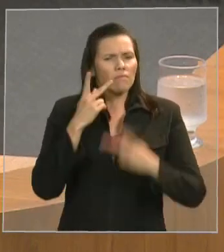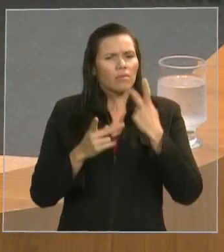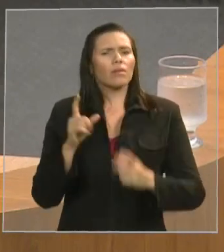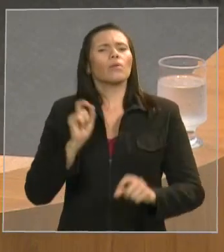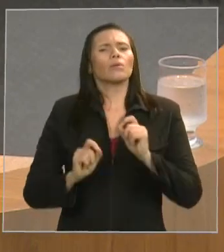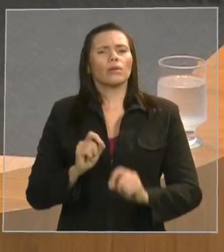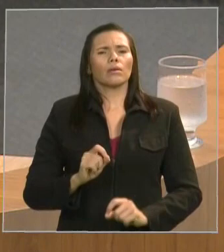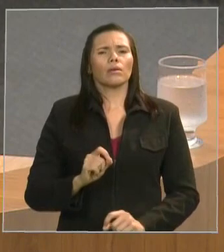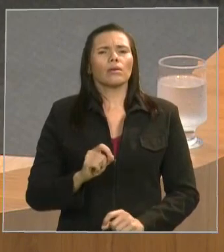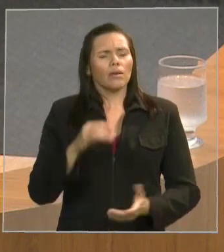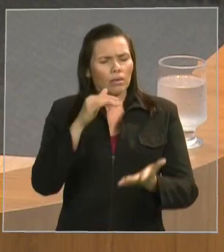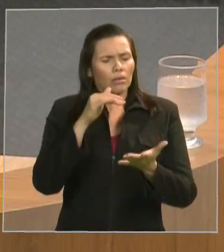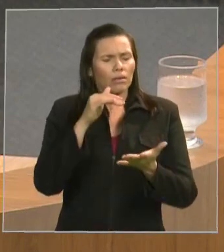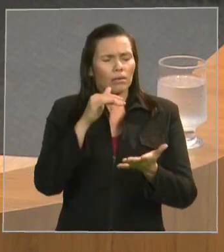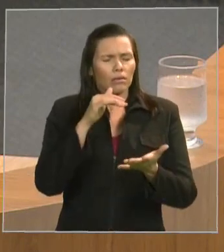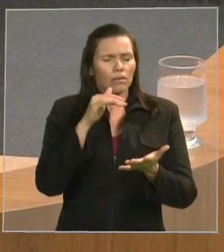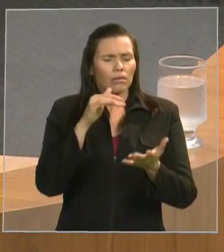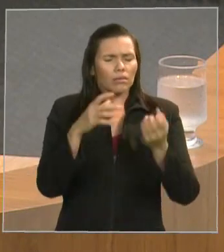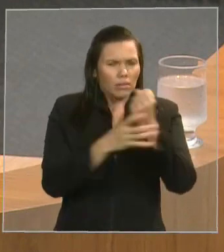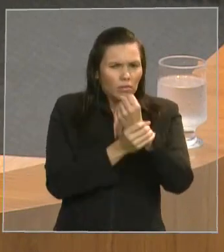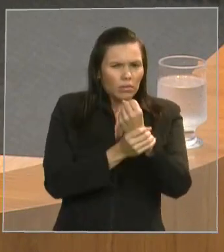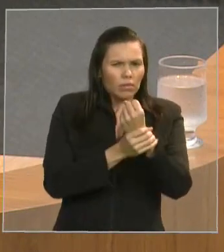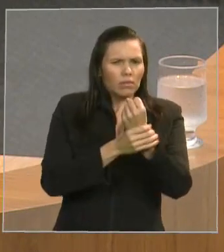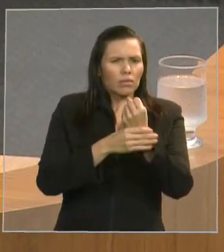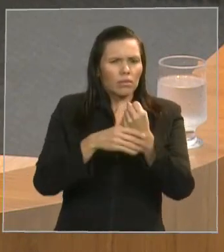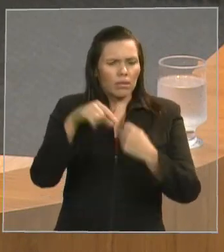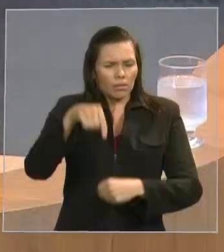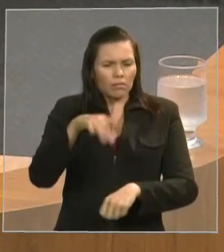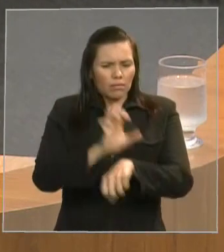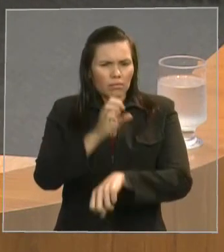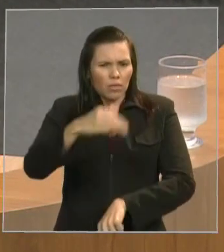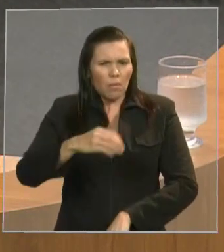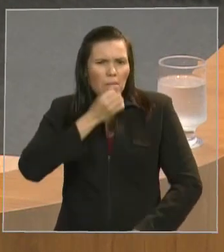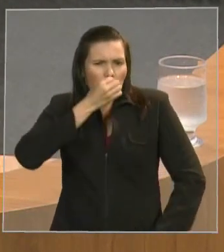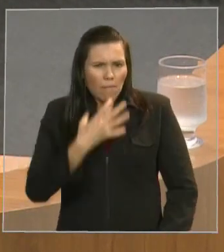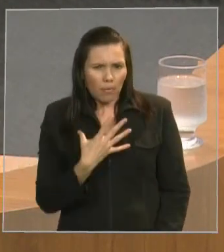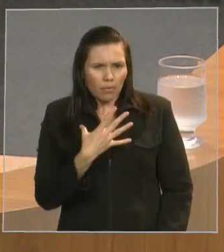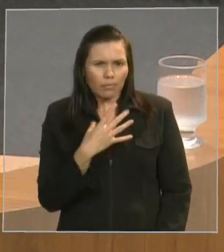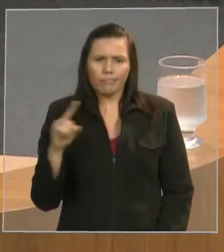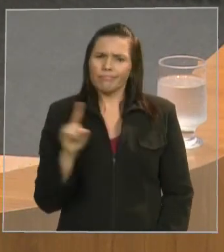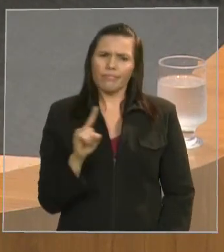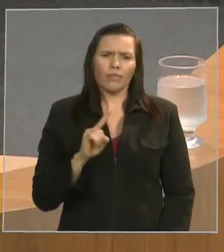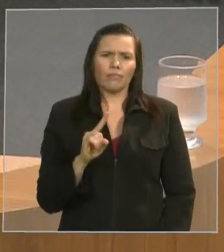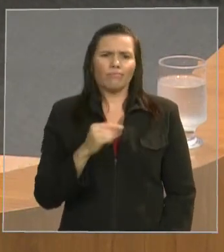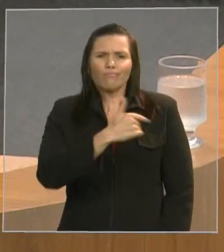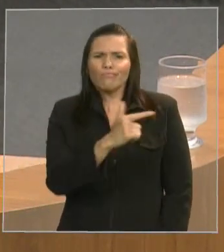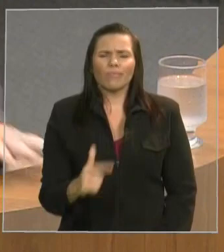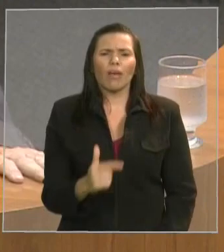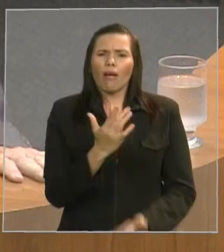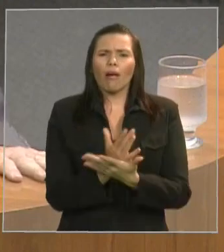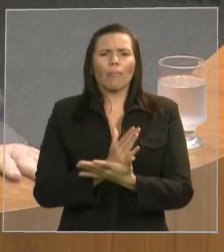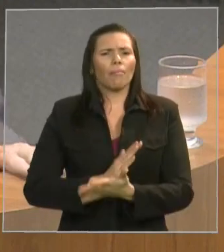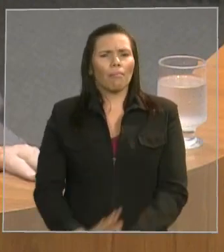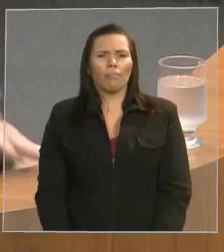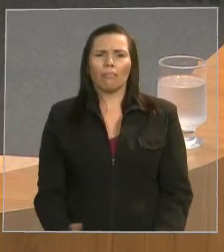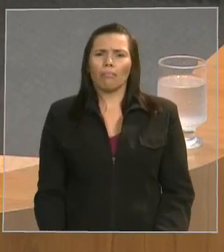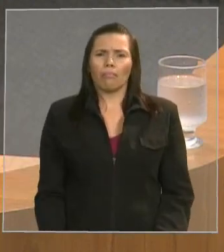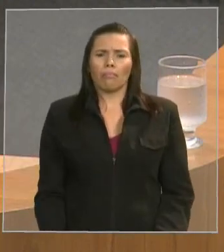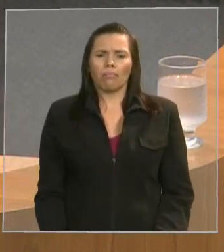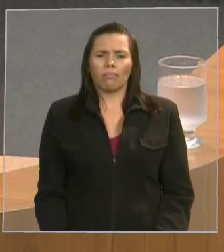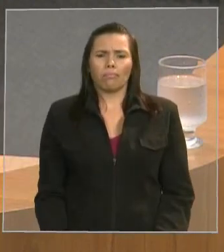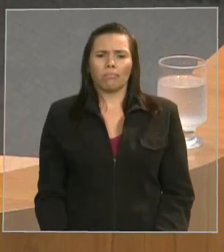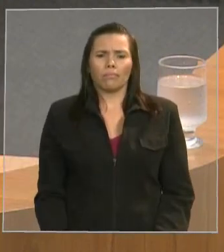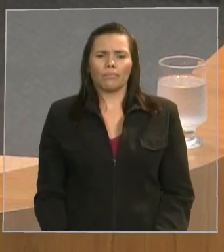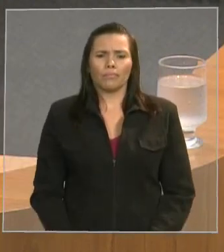que não sabe. A segurança do Estado não existe. Não existe a segurança no Estado. Não